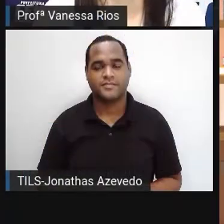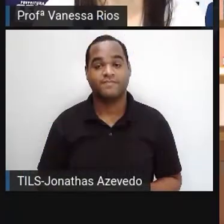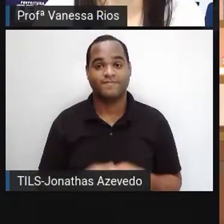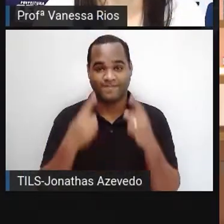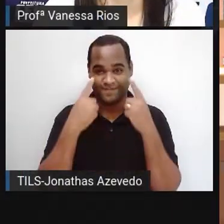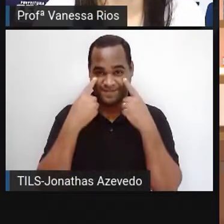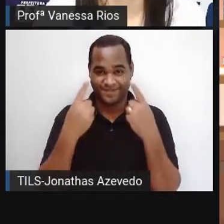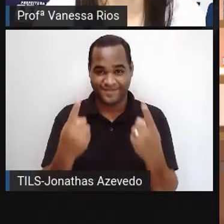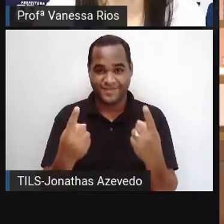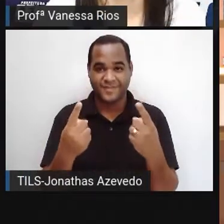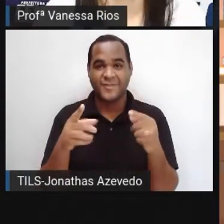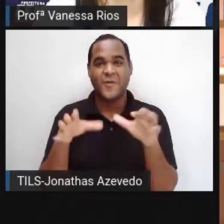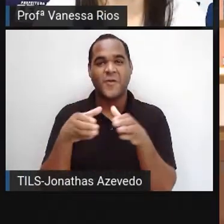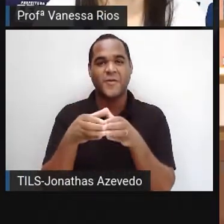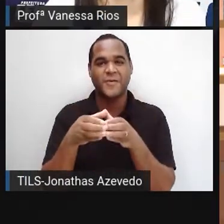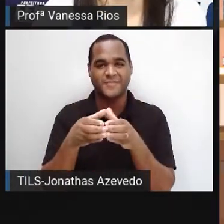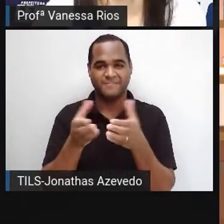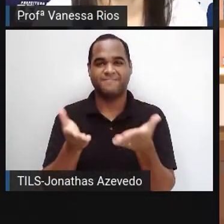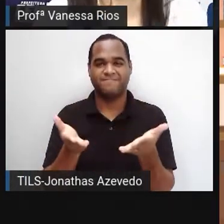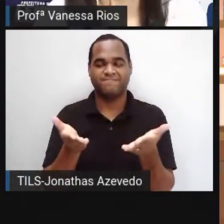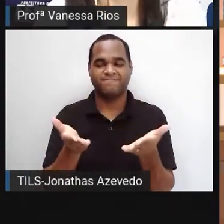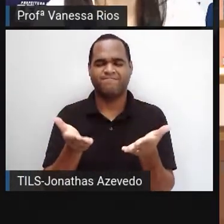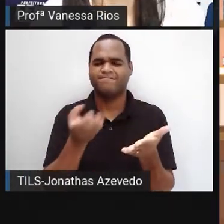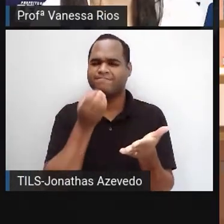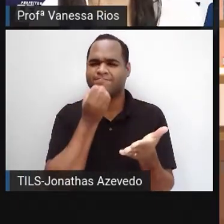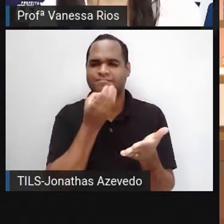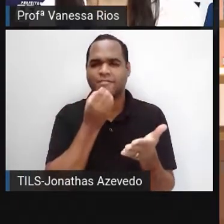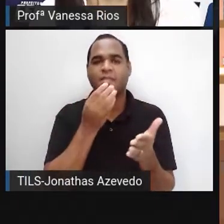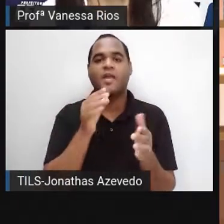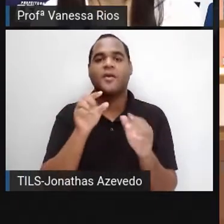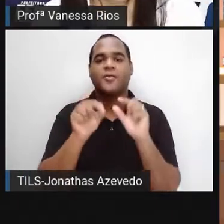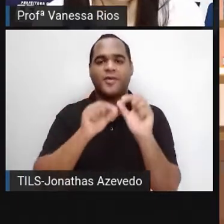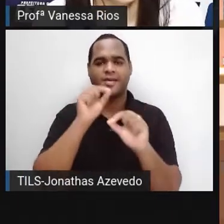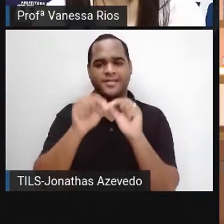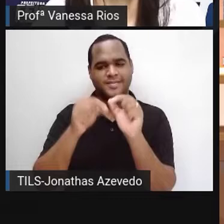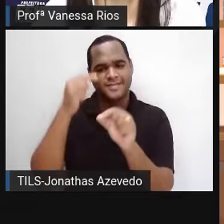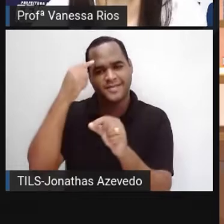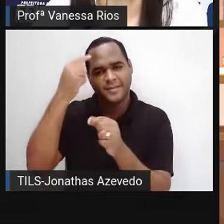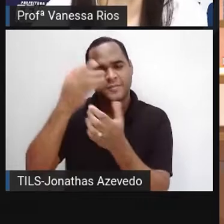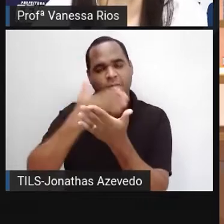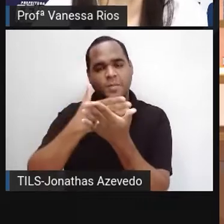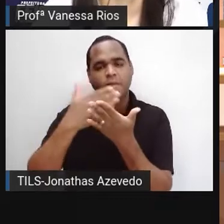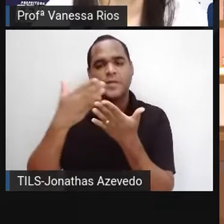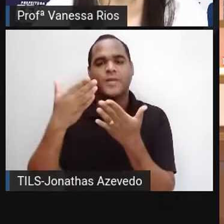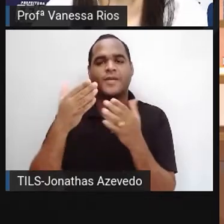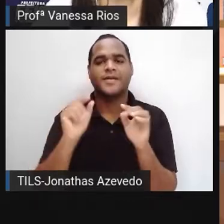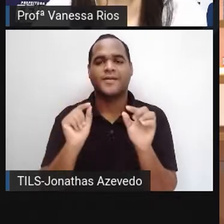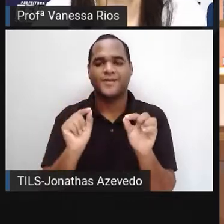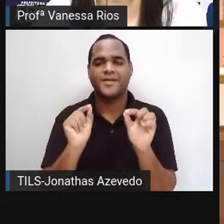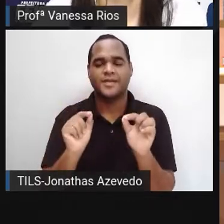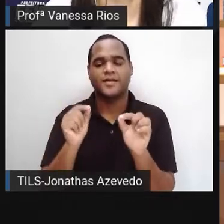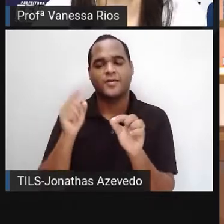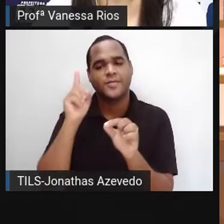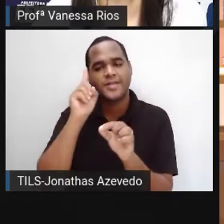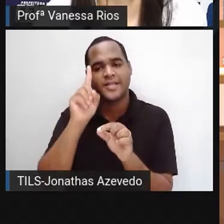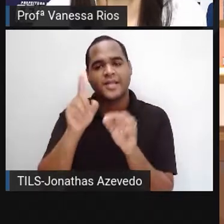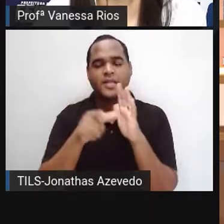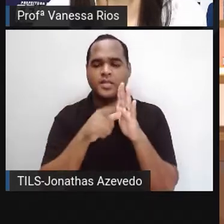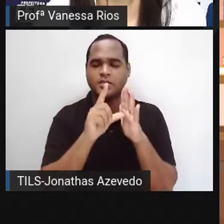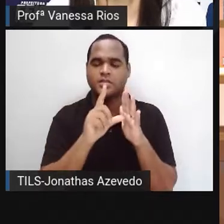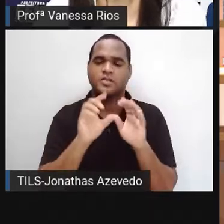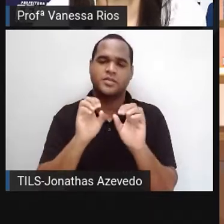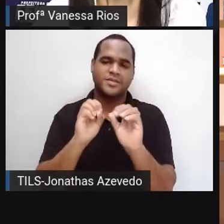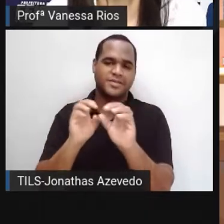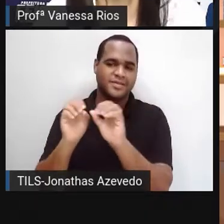Olha só, turma, como a gente já iniciou, não é? Já aí um dia antes, em aulas